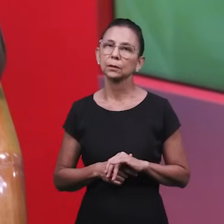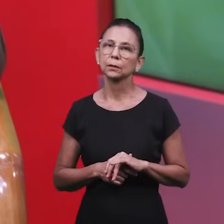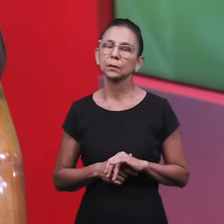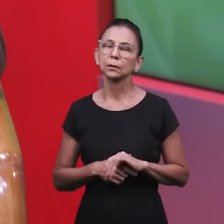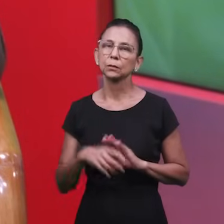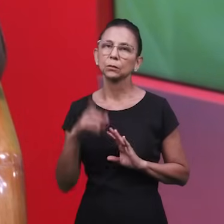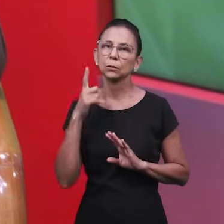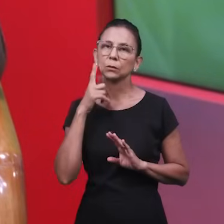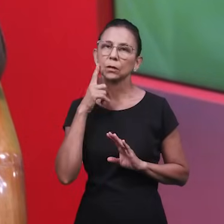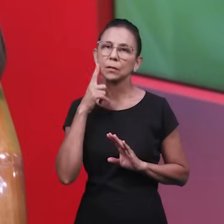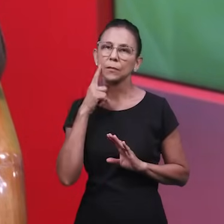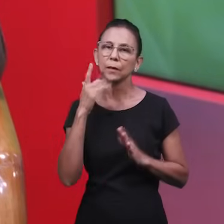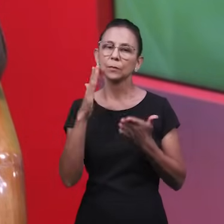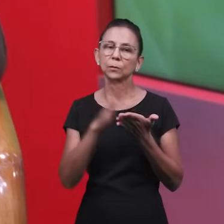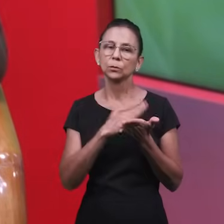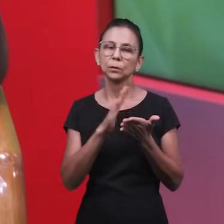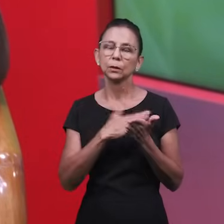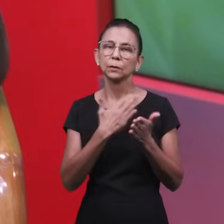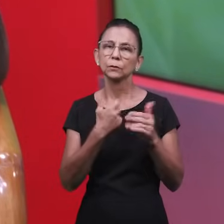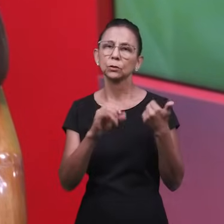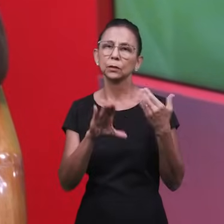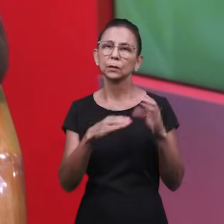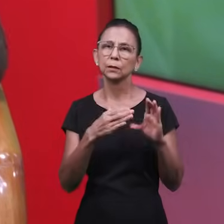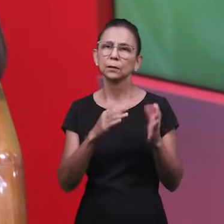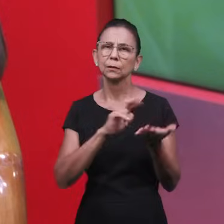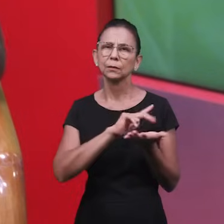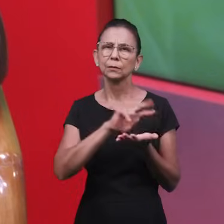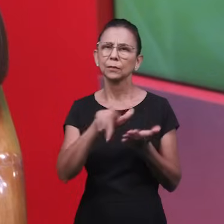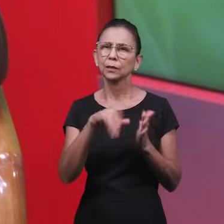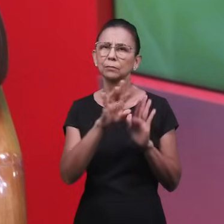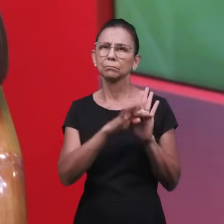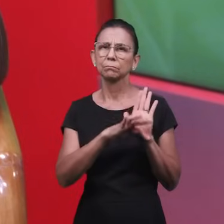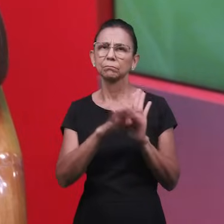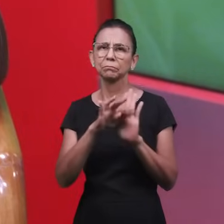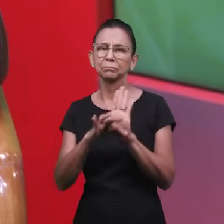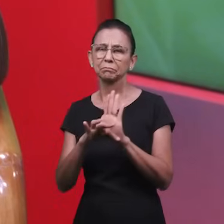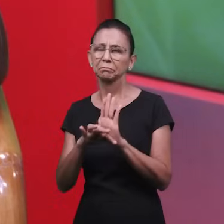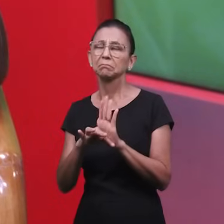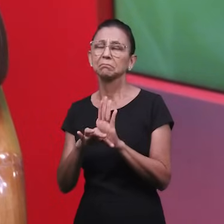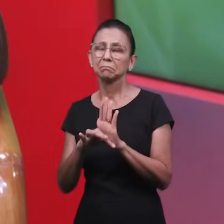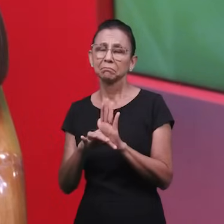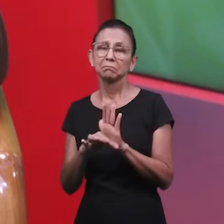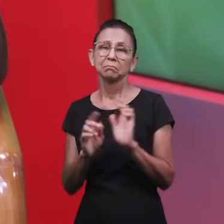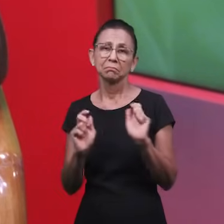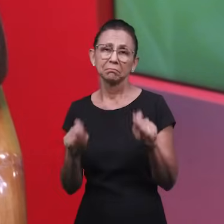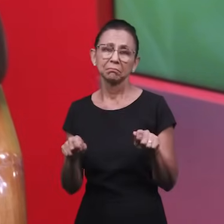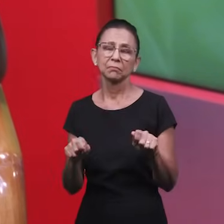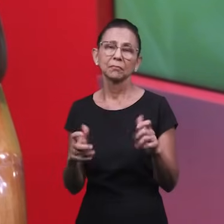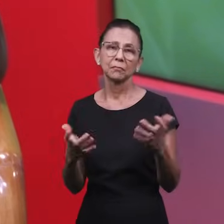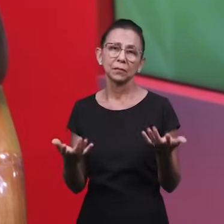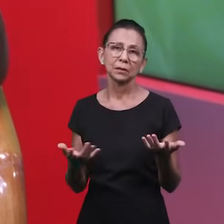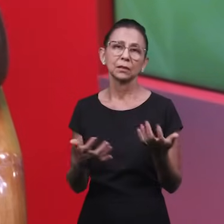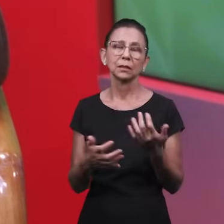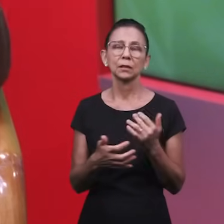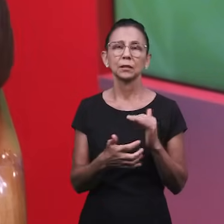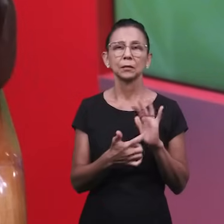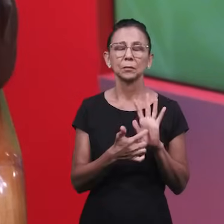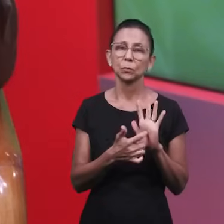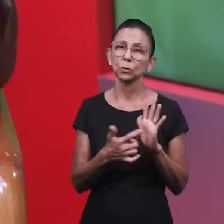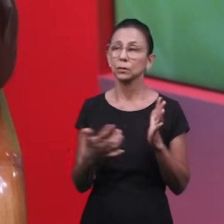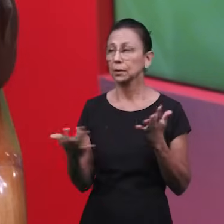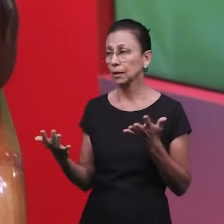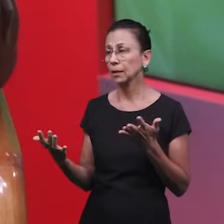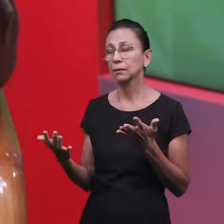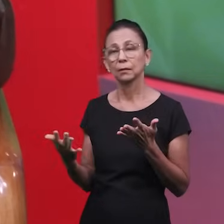destacadas, profetizadas em Cantares, em vários textos. Podemos até